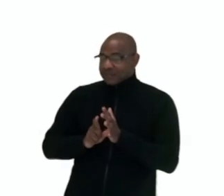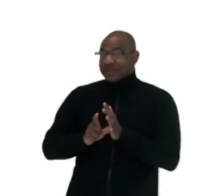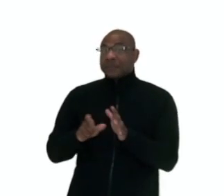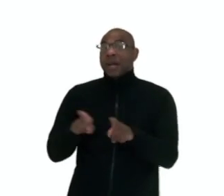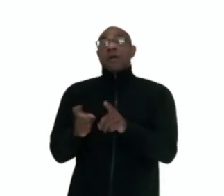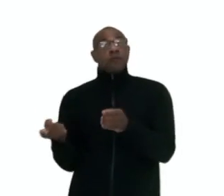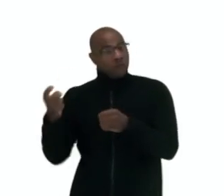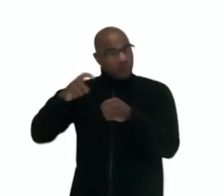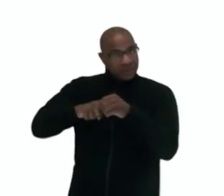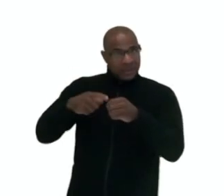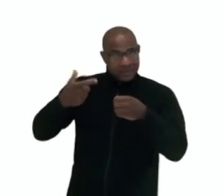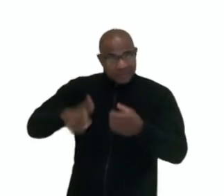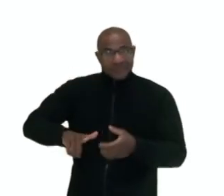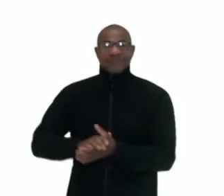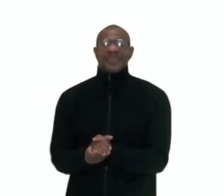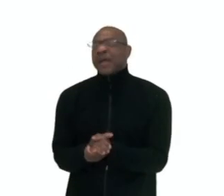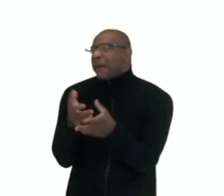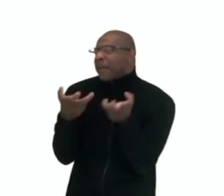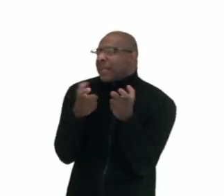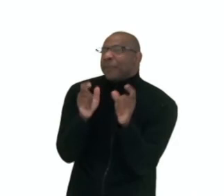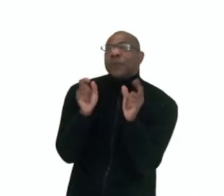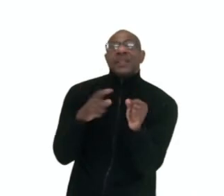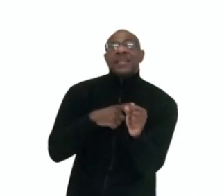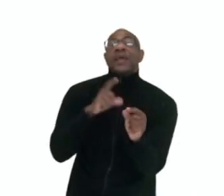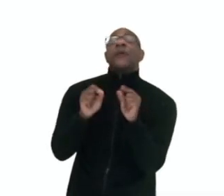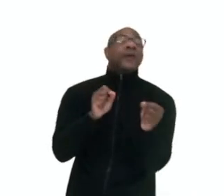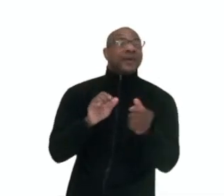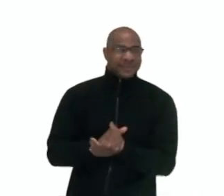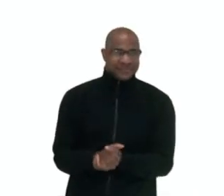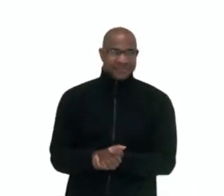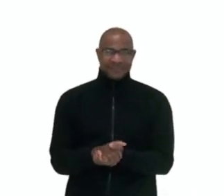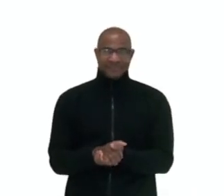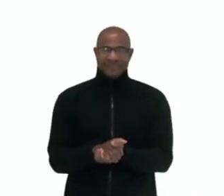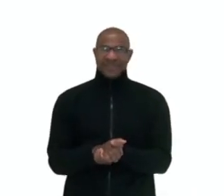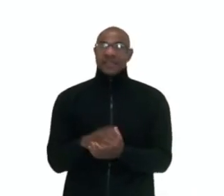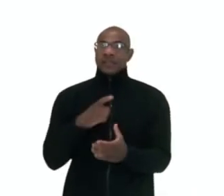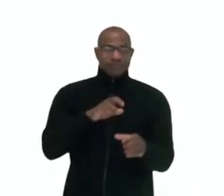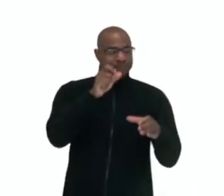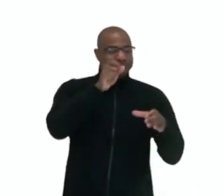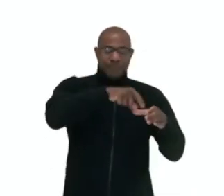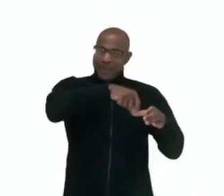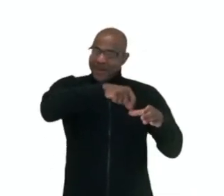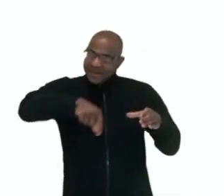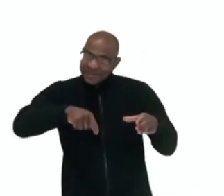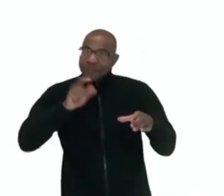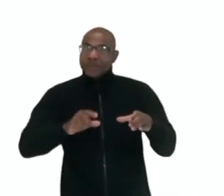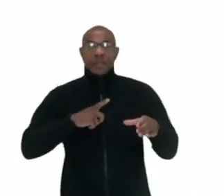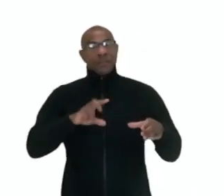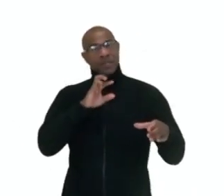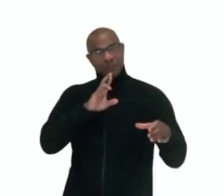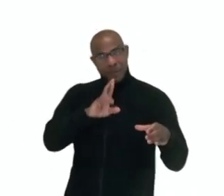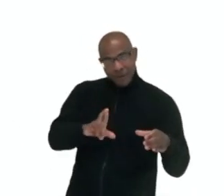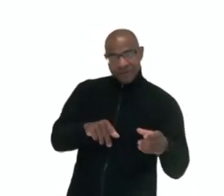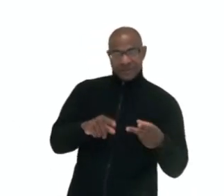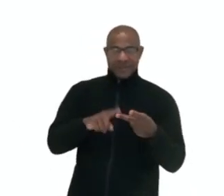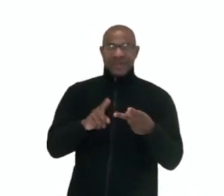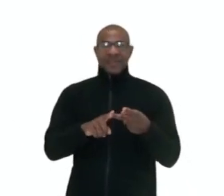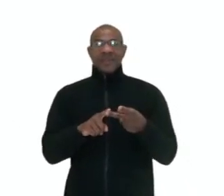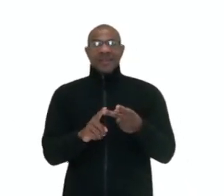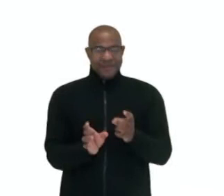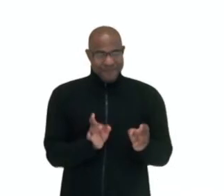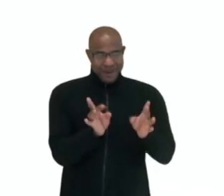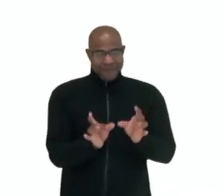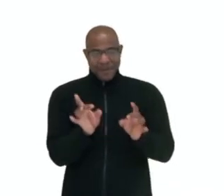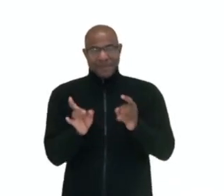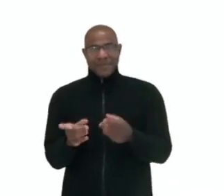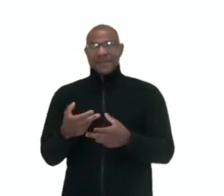vou retomar. Ó. Eu noto que ele tem o quê? O plantio pode resultar, o mercado de subprodutos